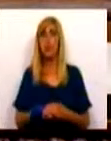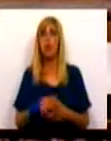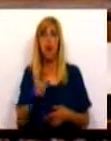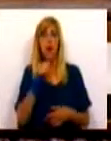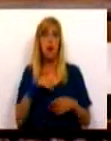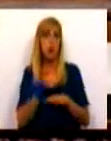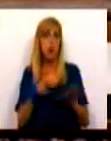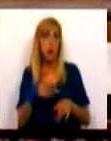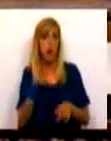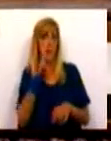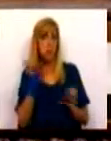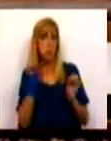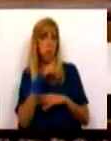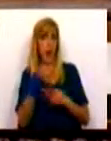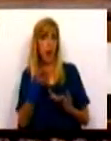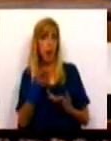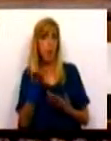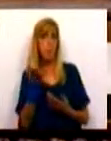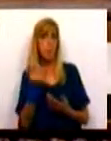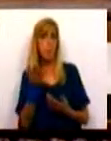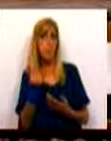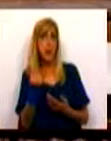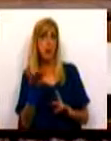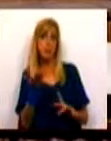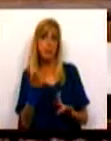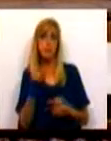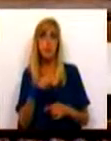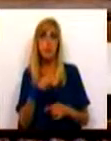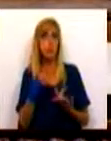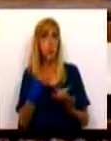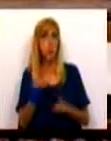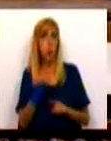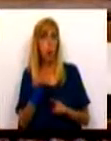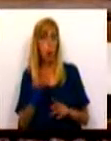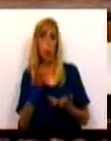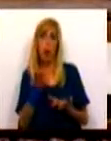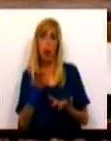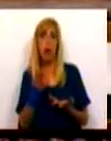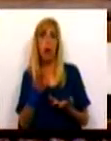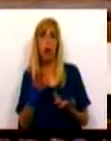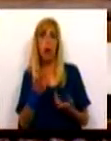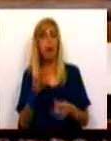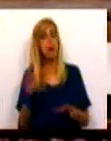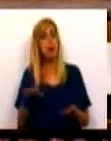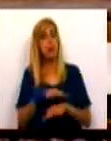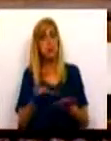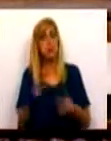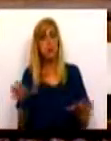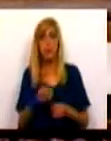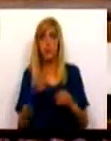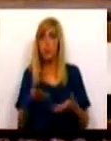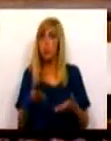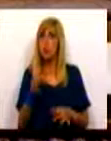não vigiadas, isto é, as que por ausência de concessão não dispõem de nadadores, salvadores e equipamento inerente,